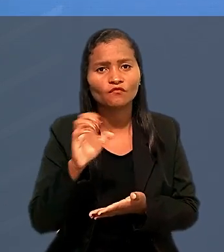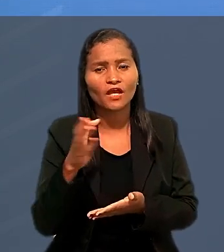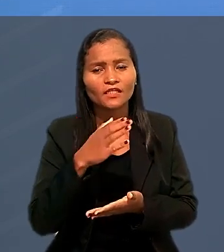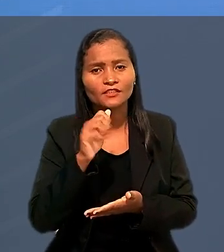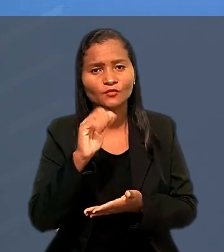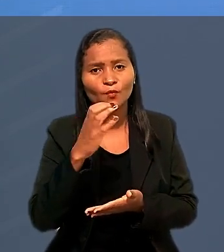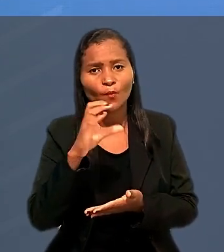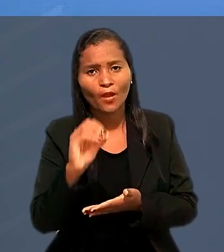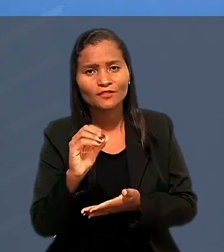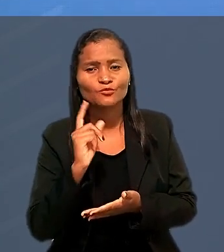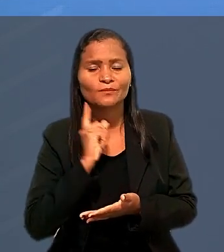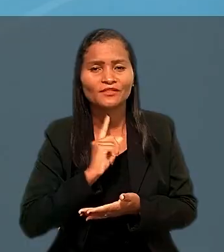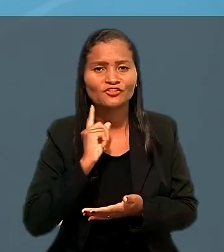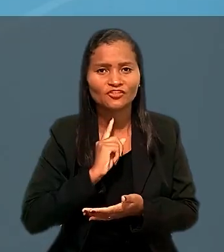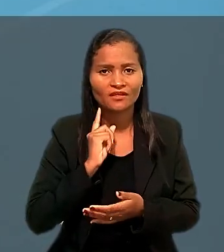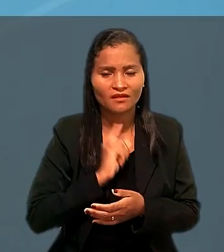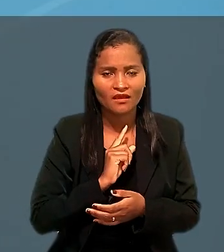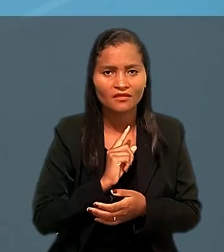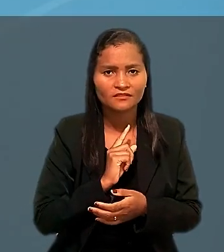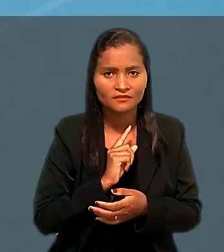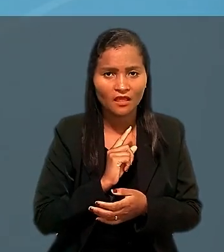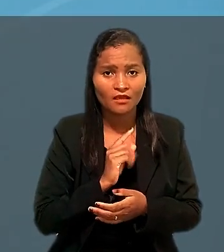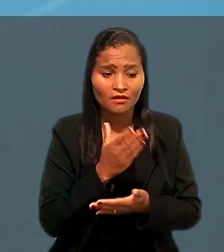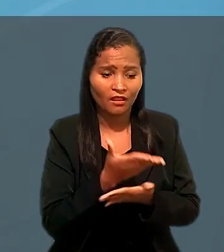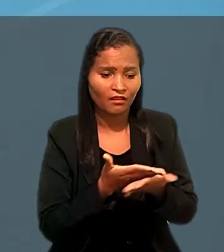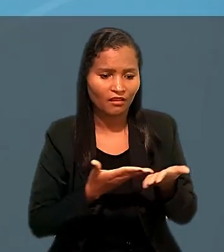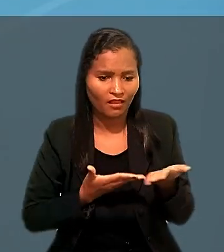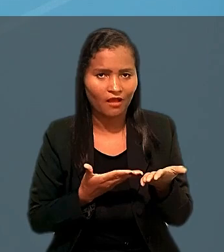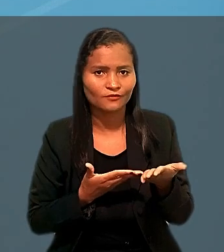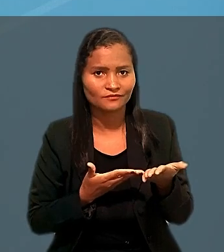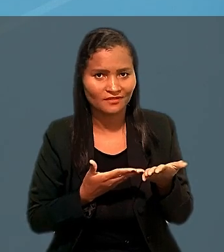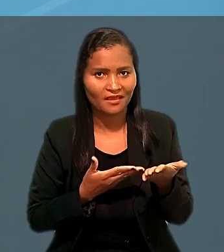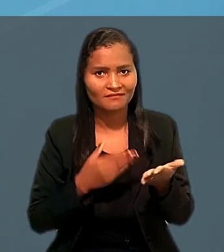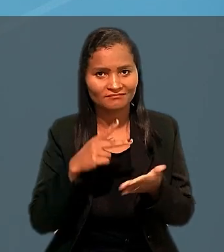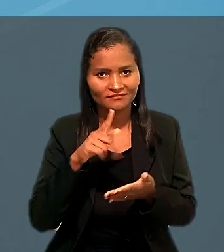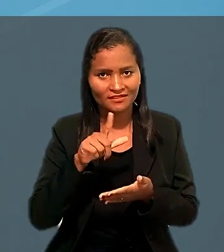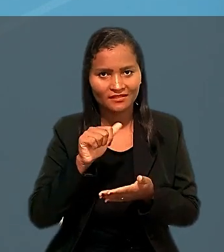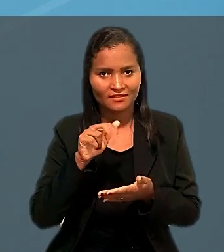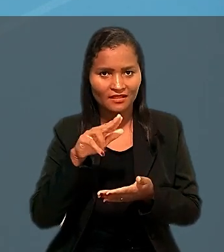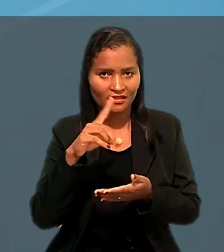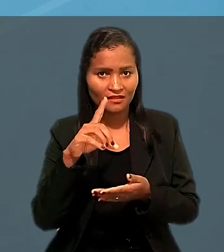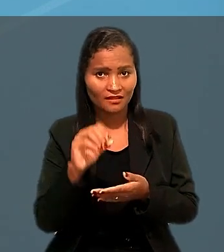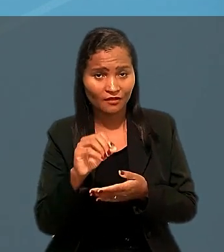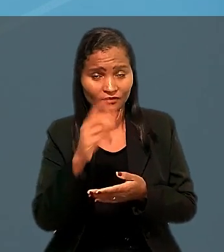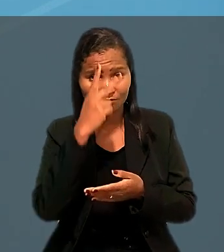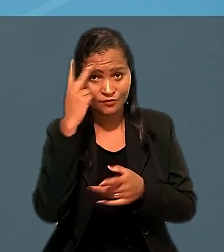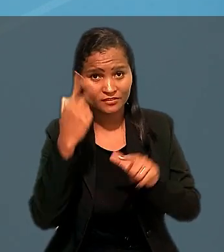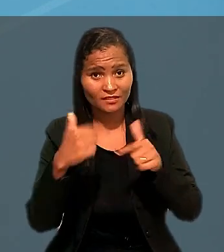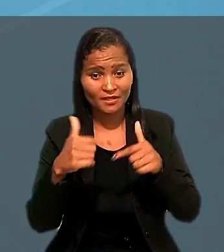em Ipatinga, Minas Gerais. Conforme laudo pericial, os empregados trabalhavam em área